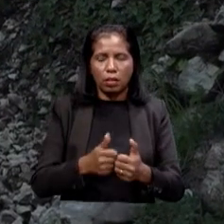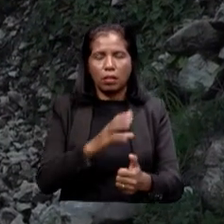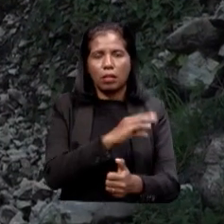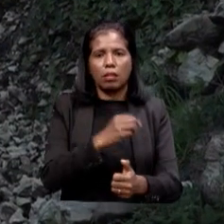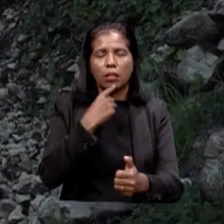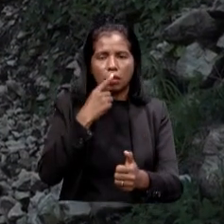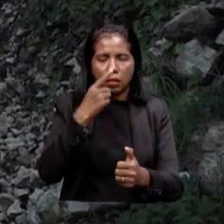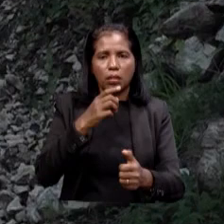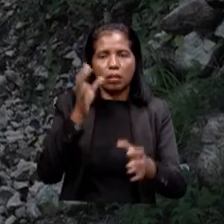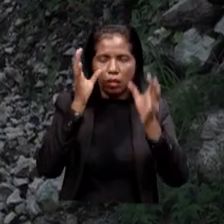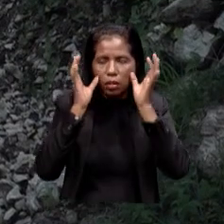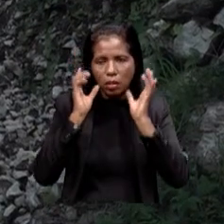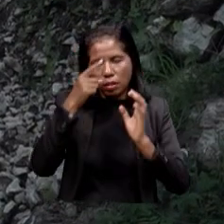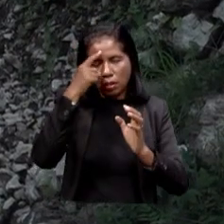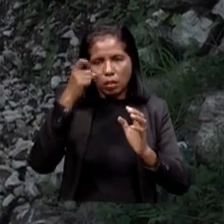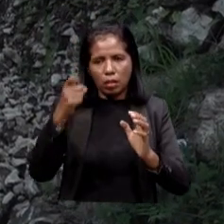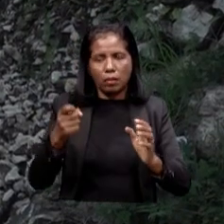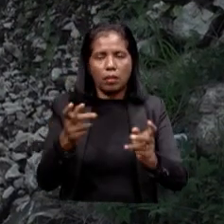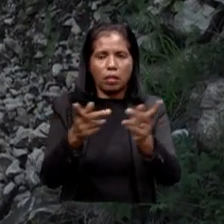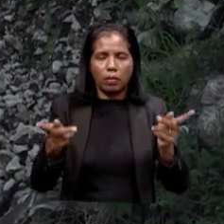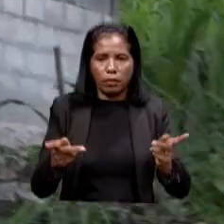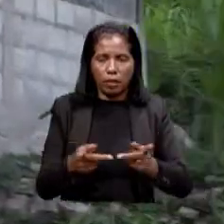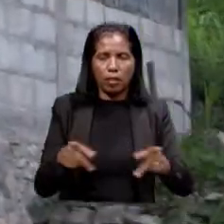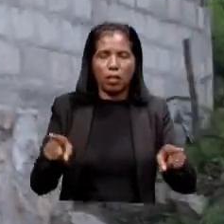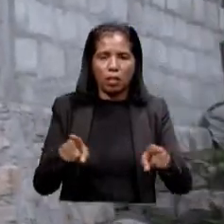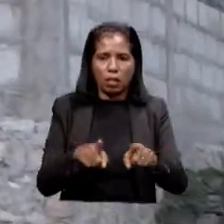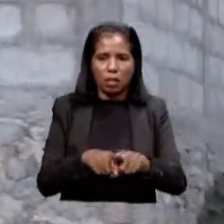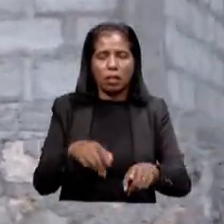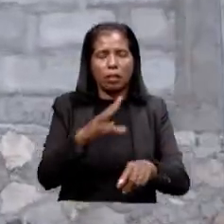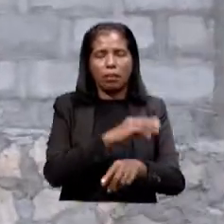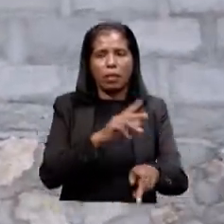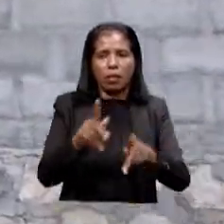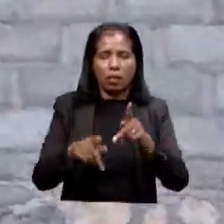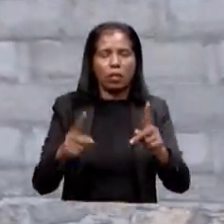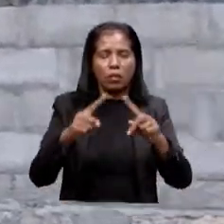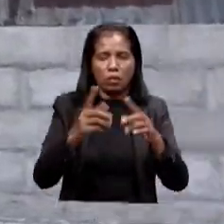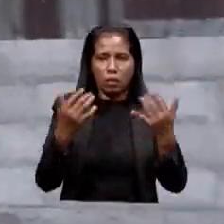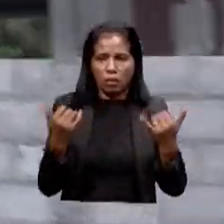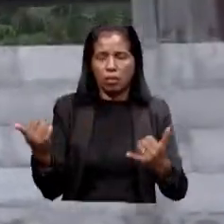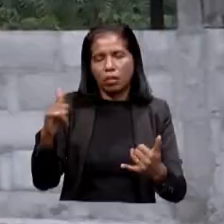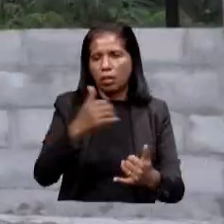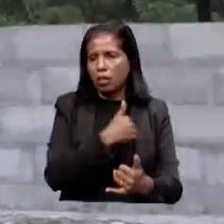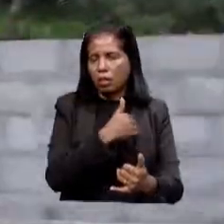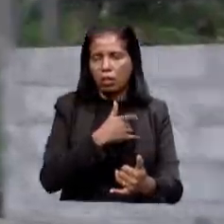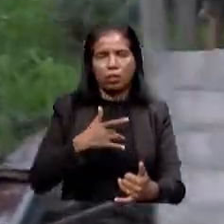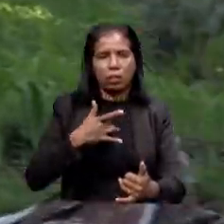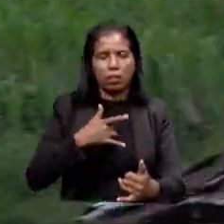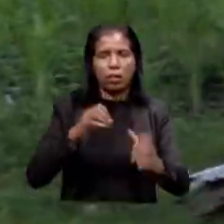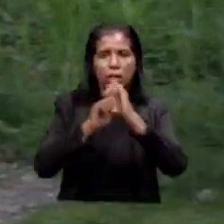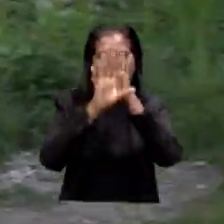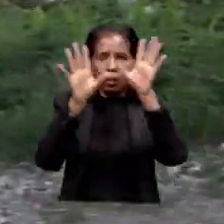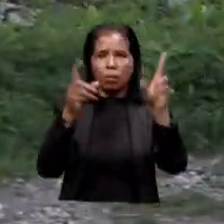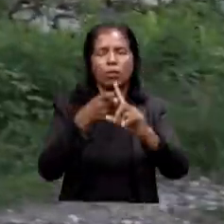da Costa Triste, também na área hanesan Fatim Baluta na Insira, mas to agora sira se dá o sente na Roman, husi o